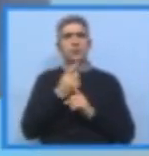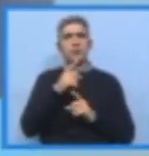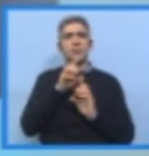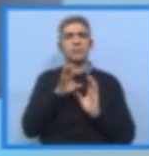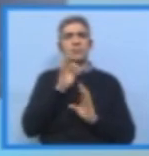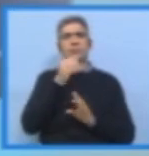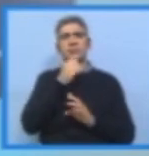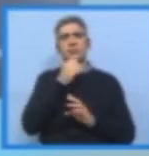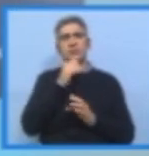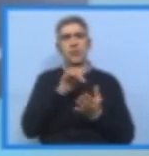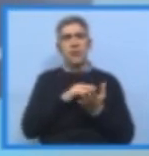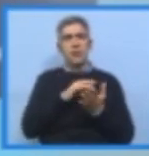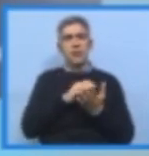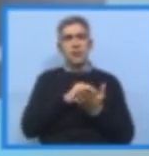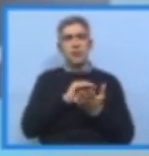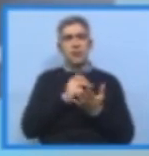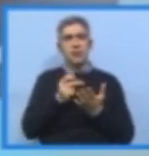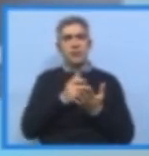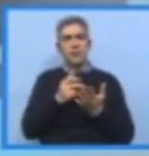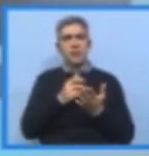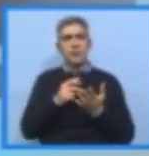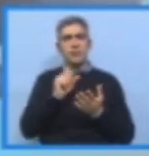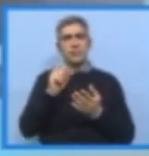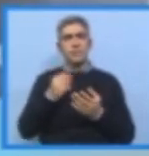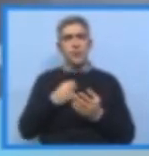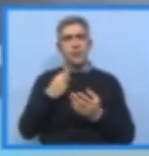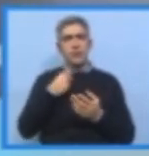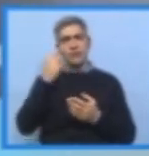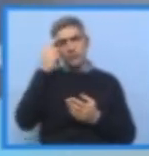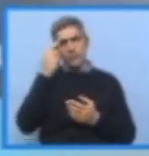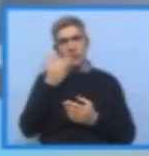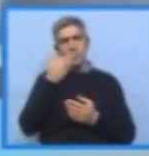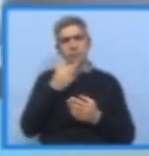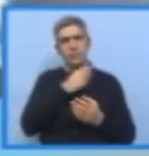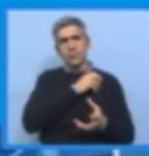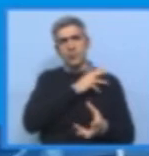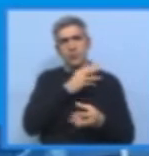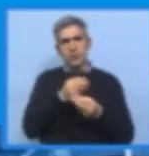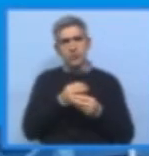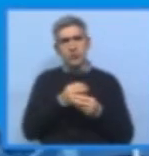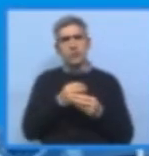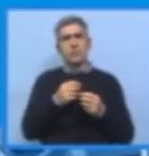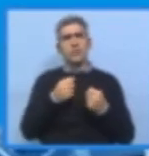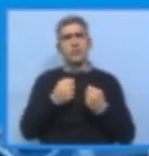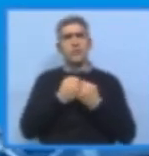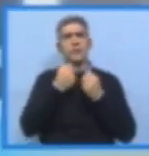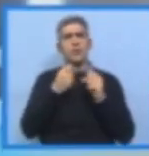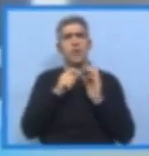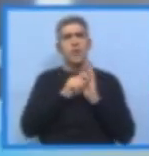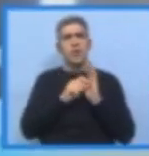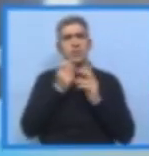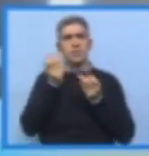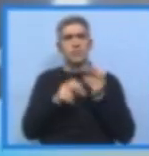escrever este livro, colocando aqui as suas inquietações, também o fruto da experiência, dos confrontos éticos que foram